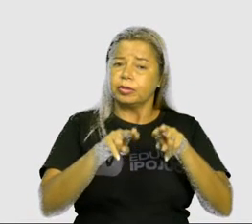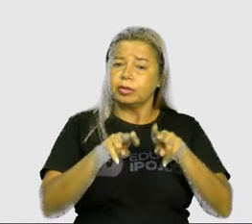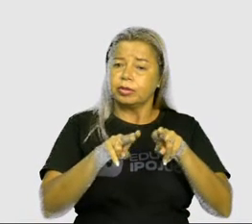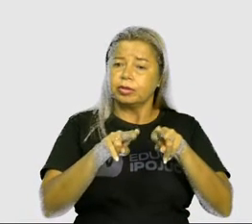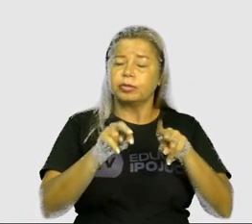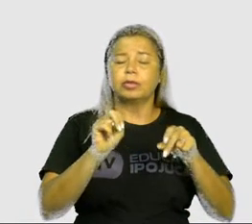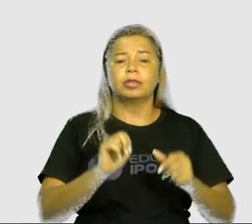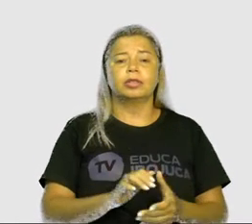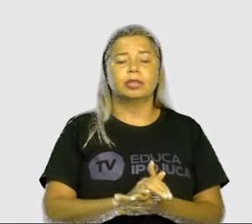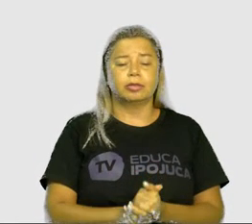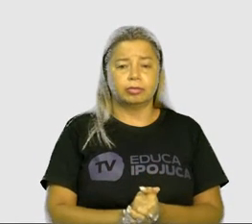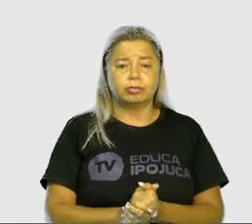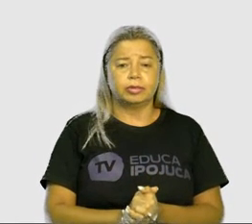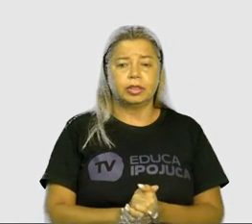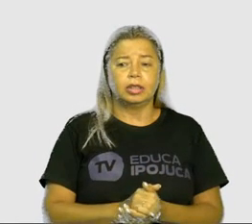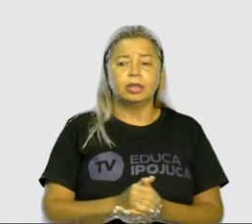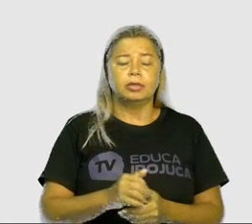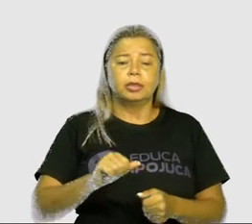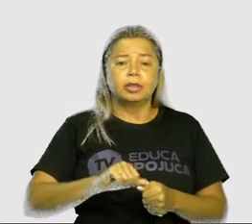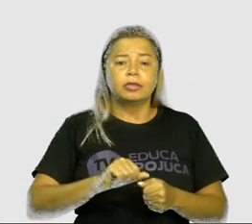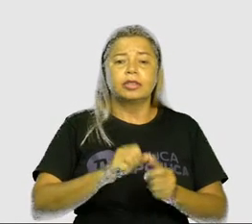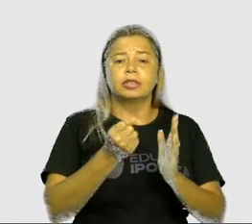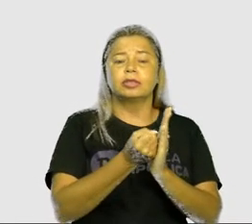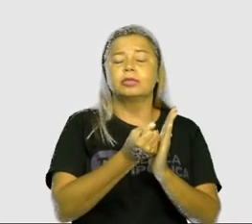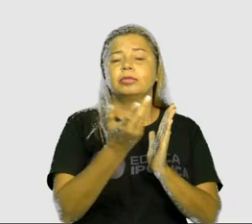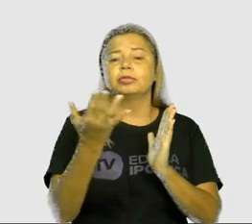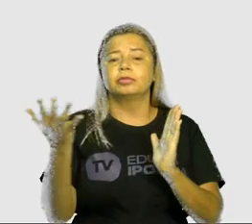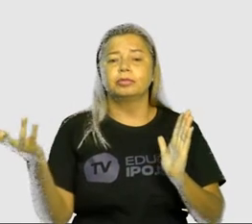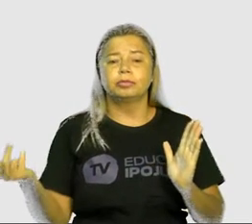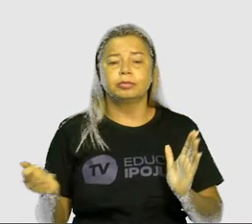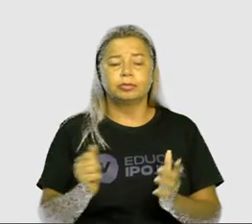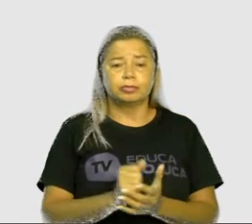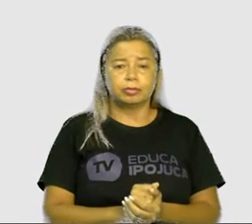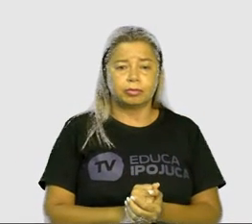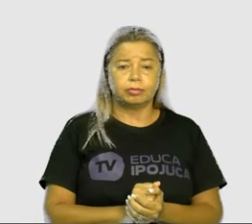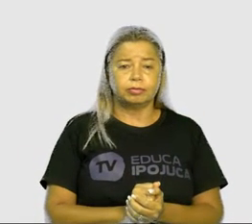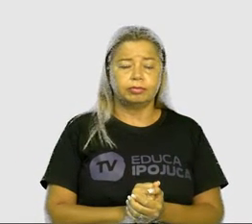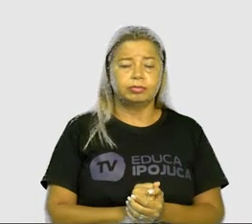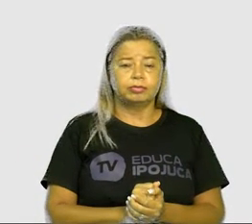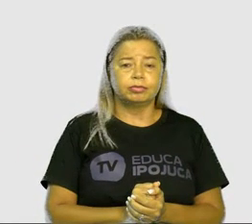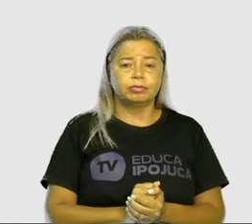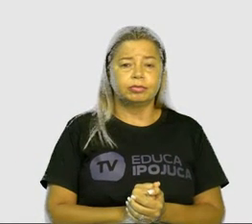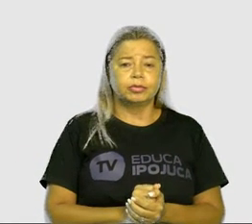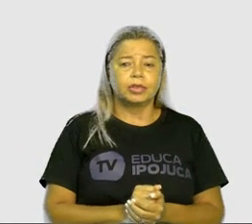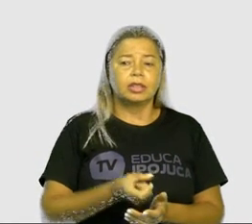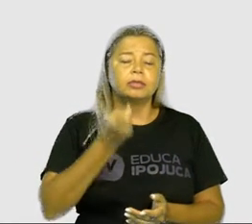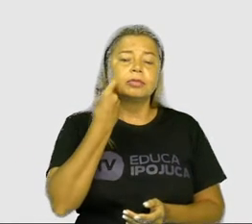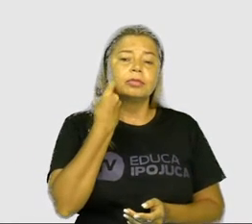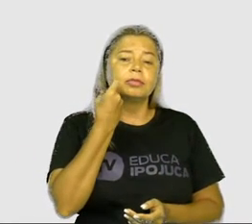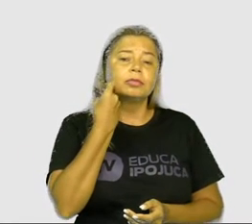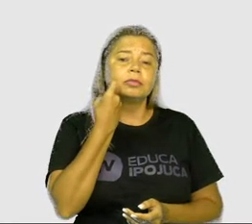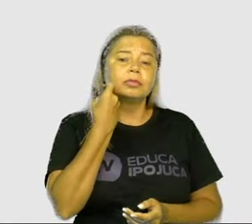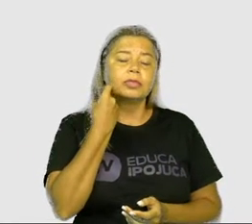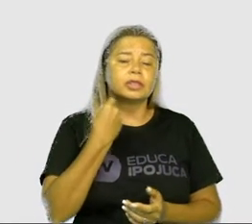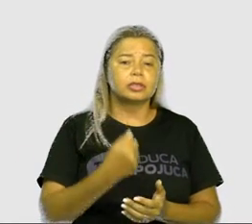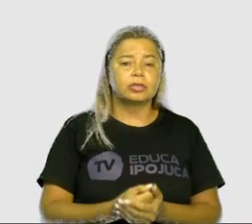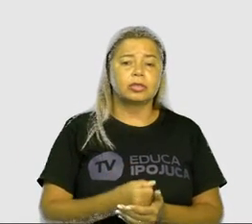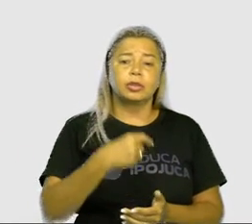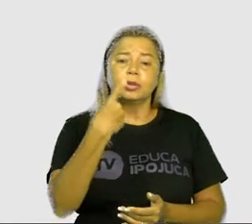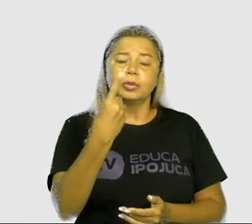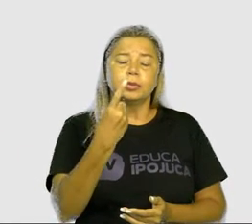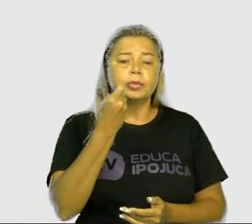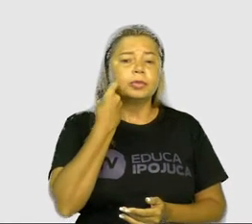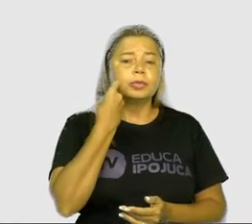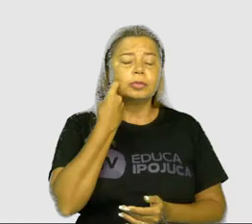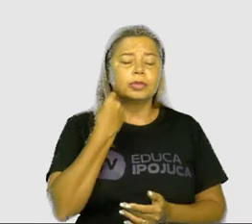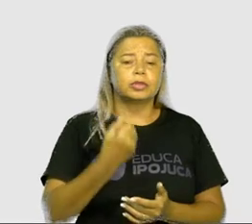da mesma forma para fazer o plural. É o caso aqui do fish, que seria peixe. Se eu tenho apenas um peixe,